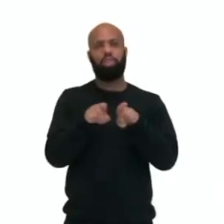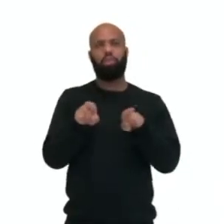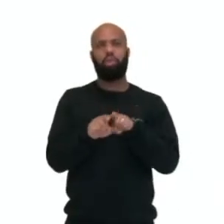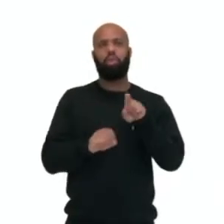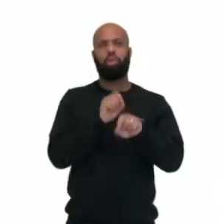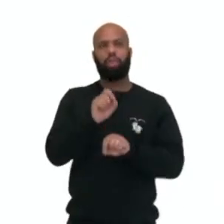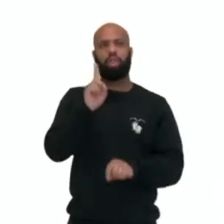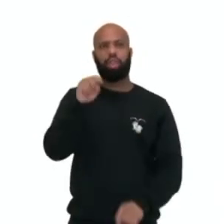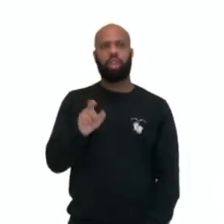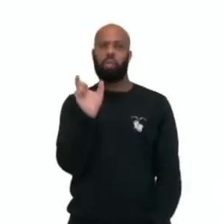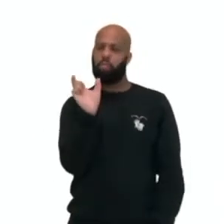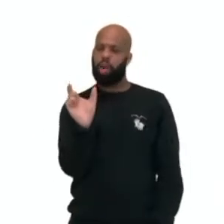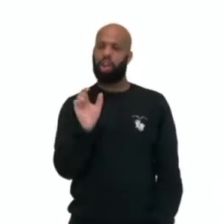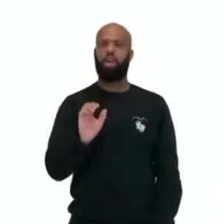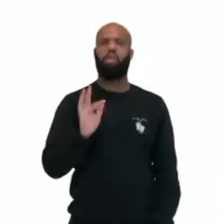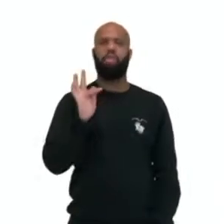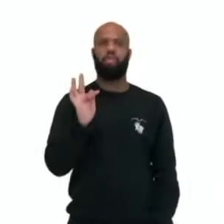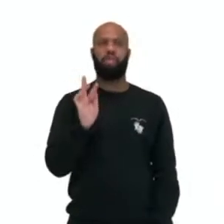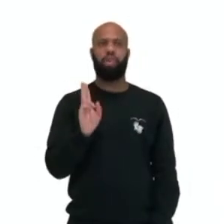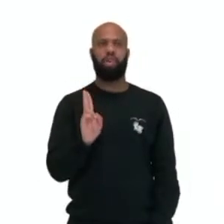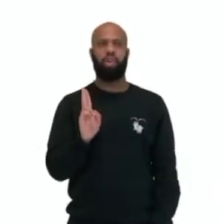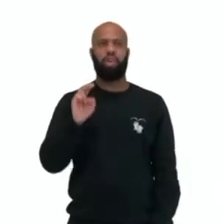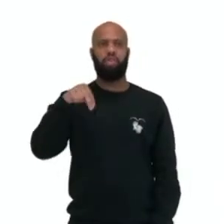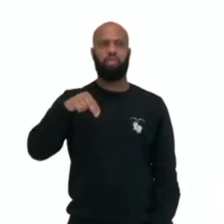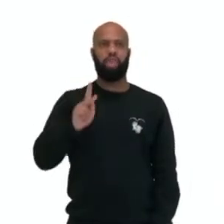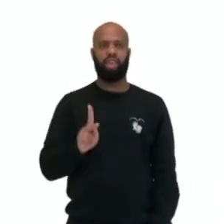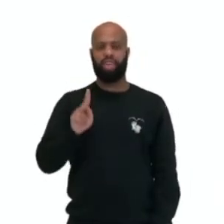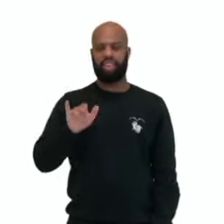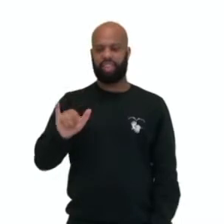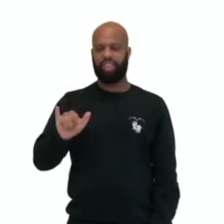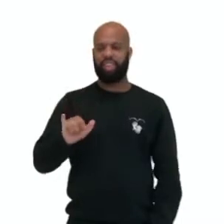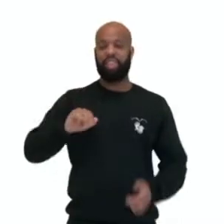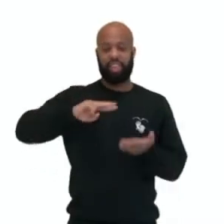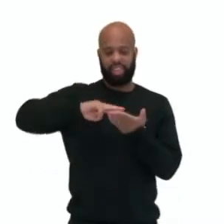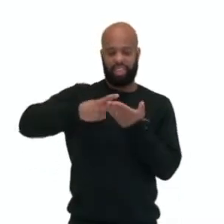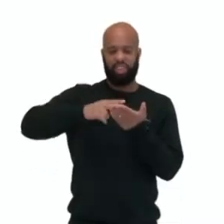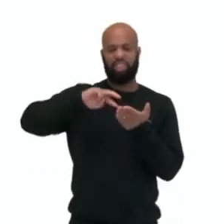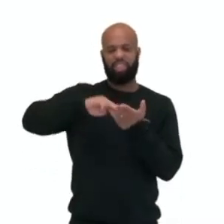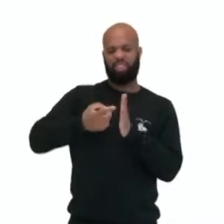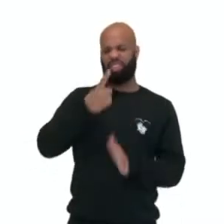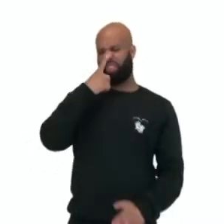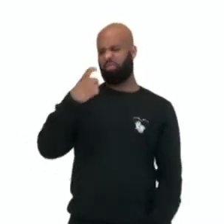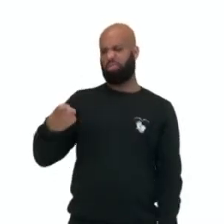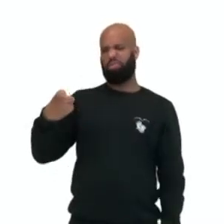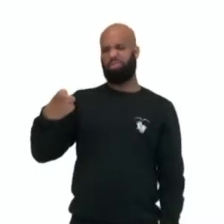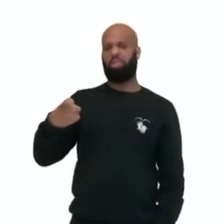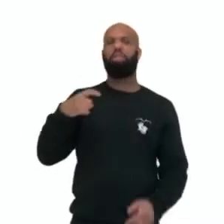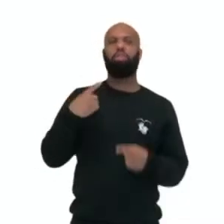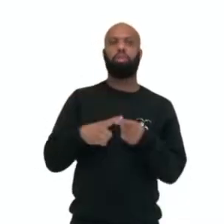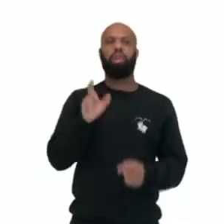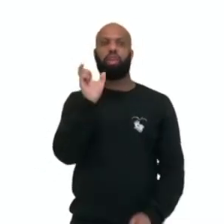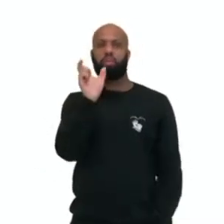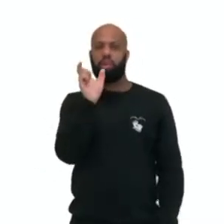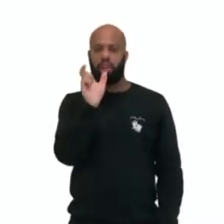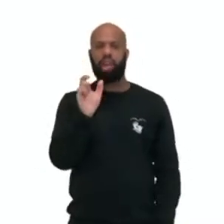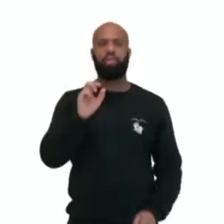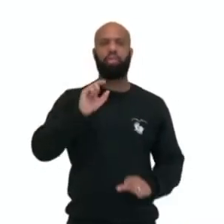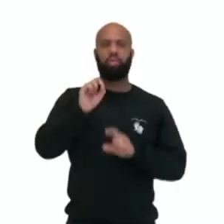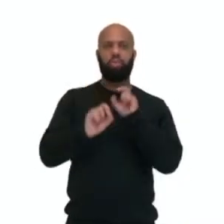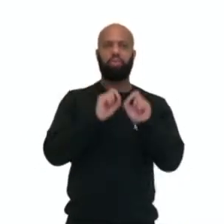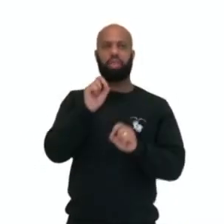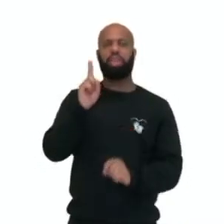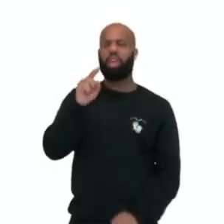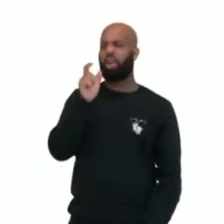palavra funk, que traduzindo seria fedorento. Então, essa palavra inicialmente era utilizada como